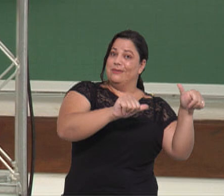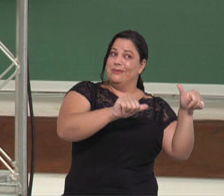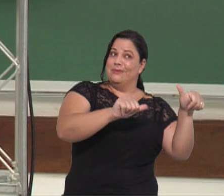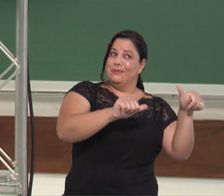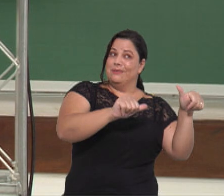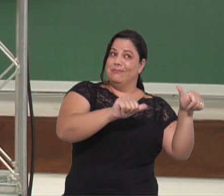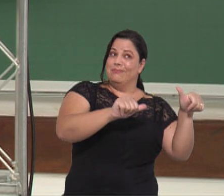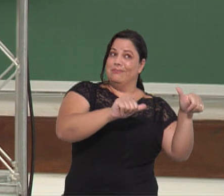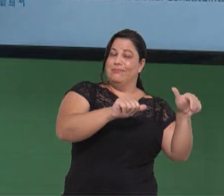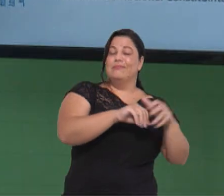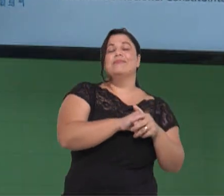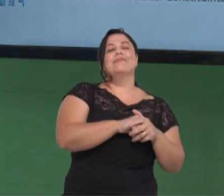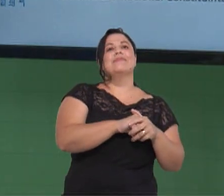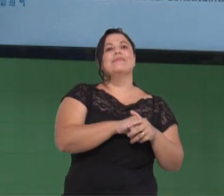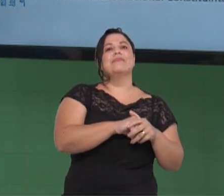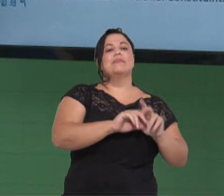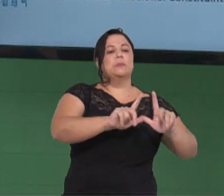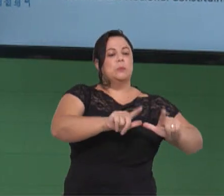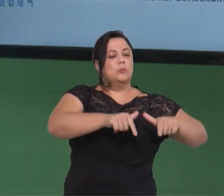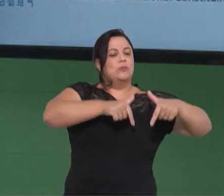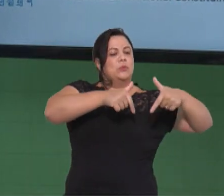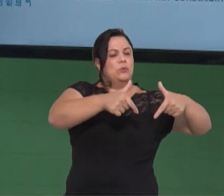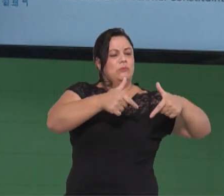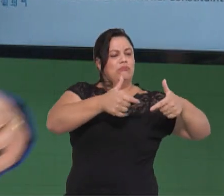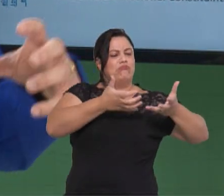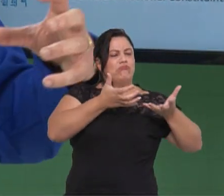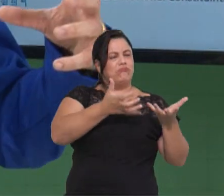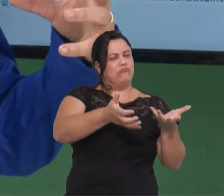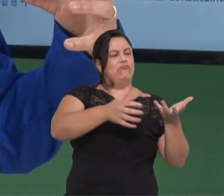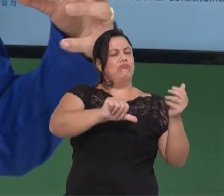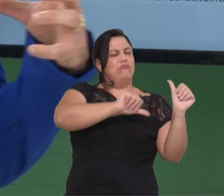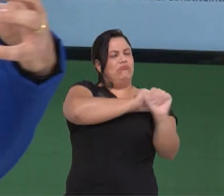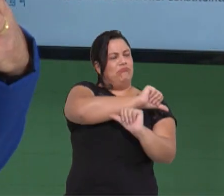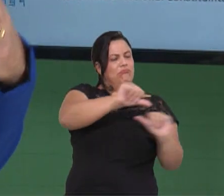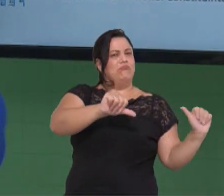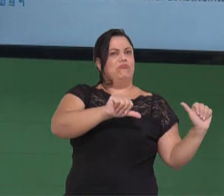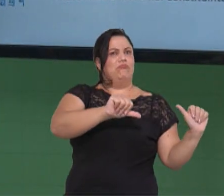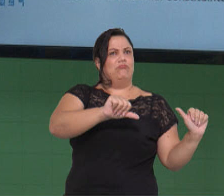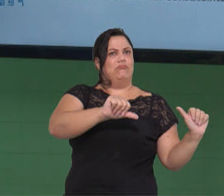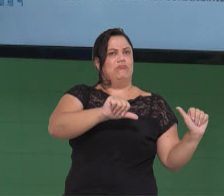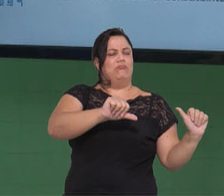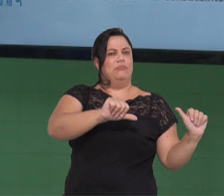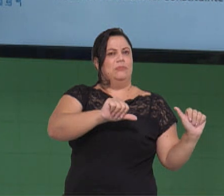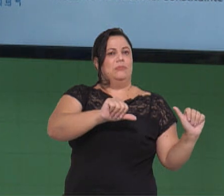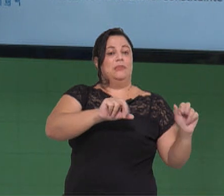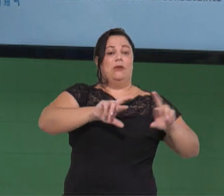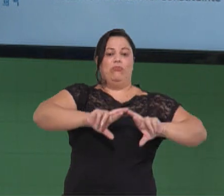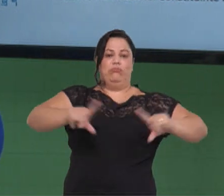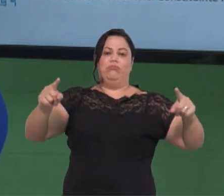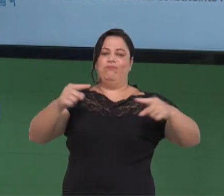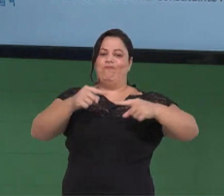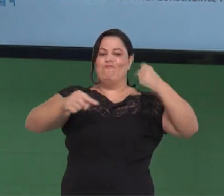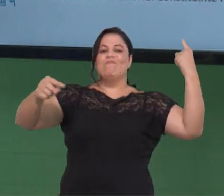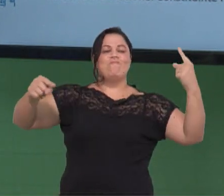Constituinte, lutando por mudanças. Então são forças totalmente contrárias.